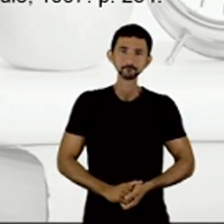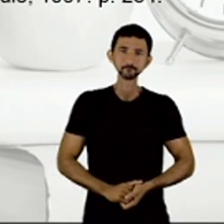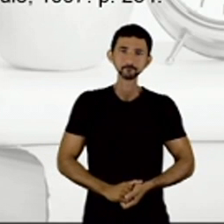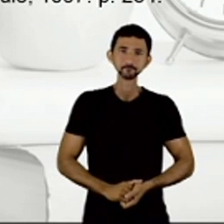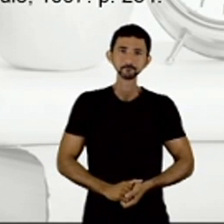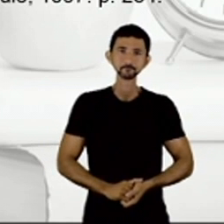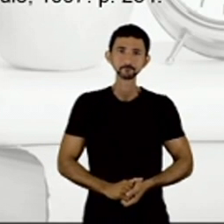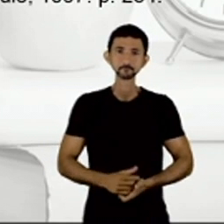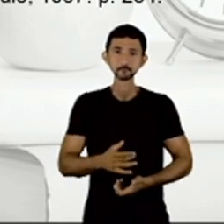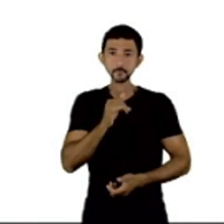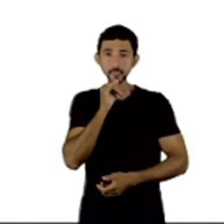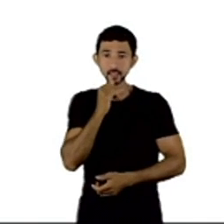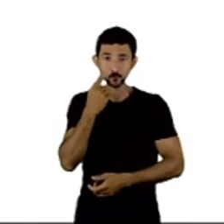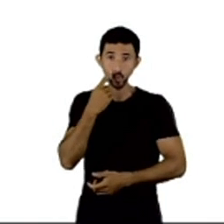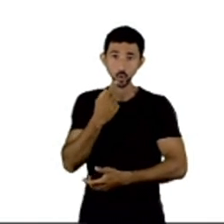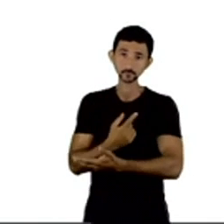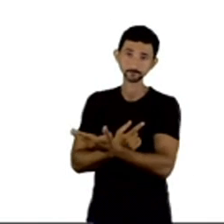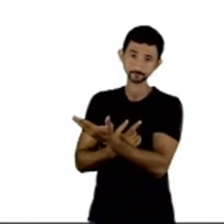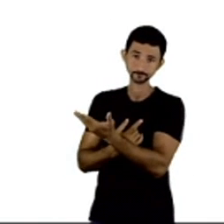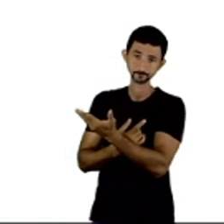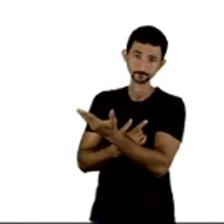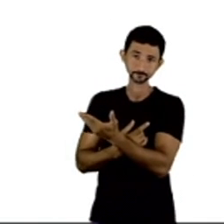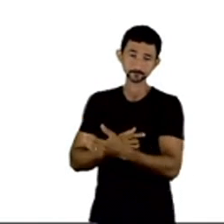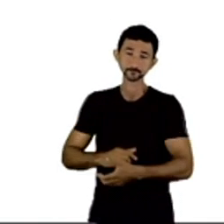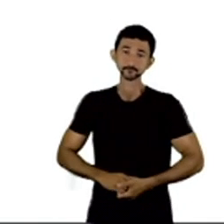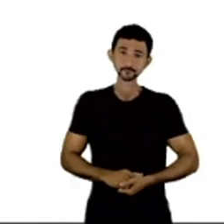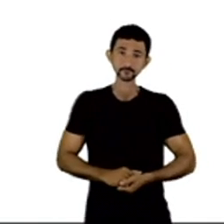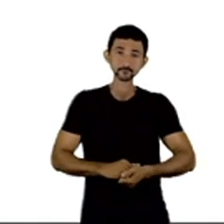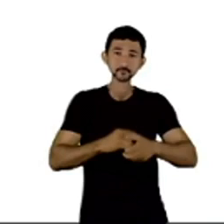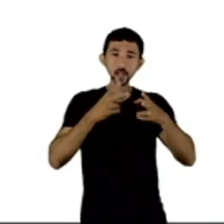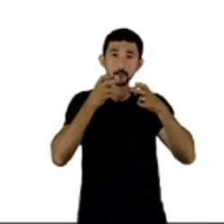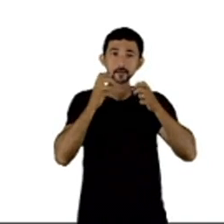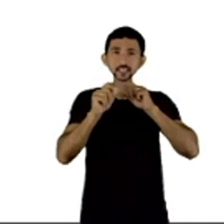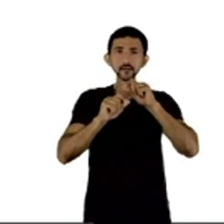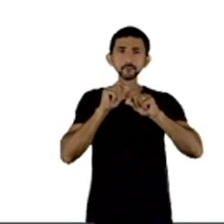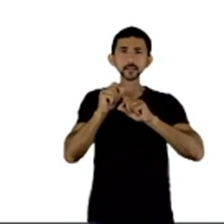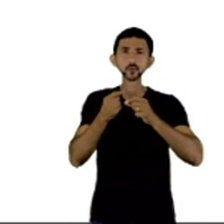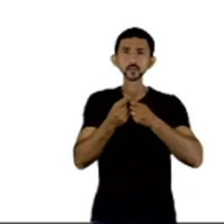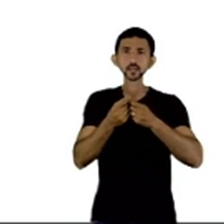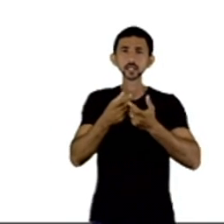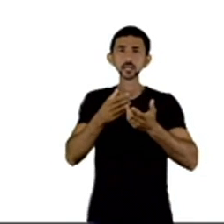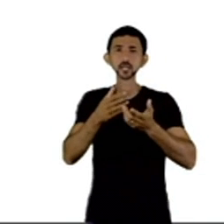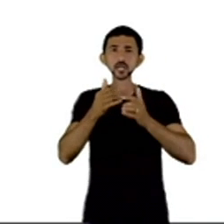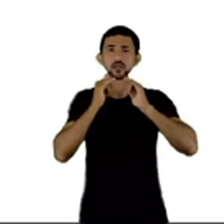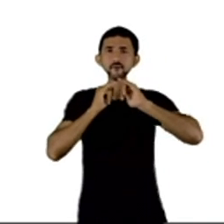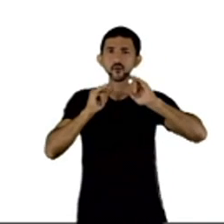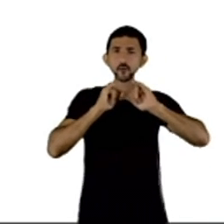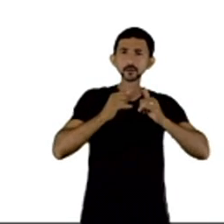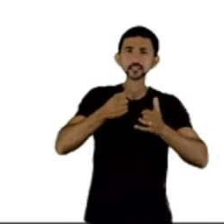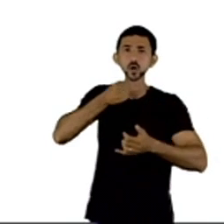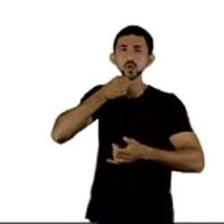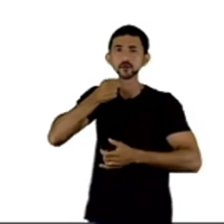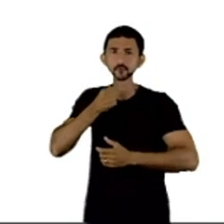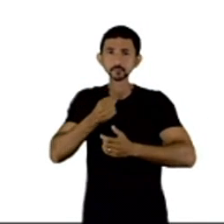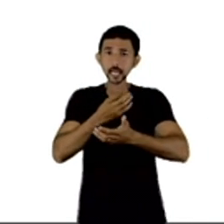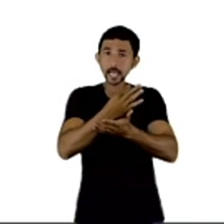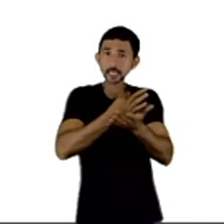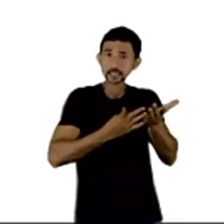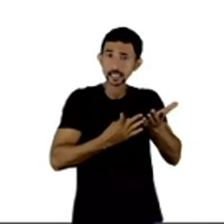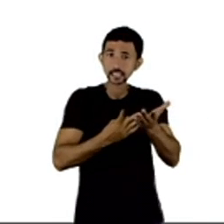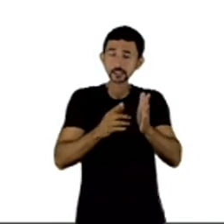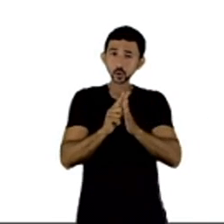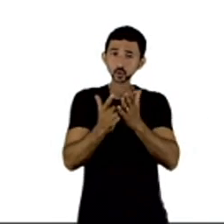você me seguir, você vai perceber, que notícia e reportagem são textos